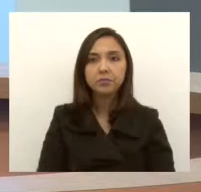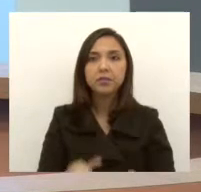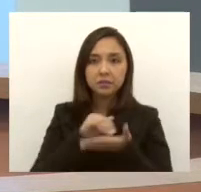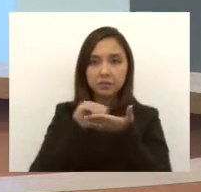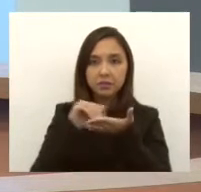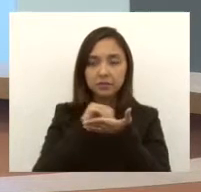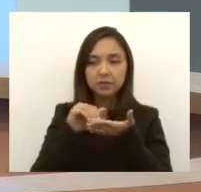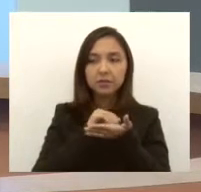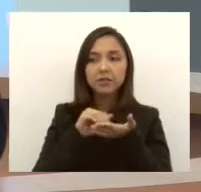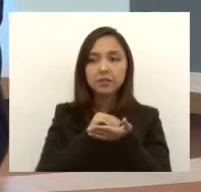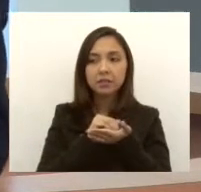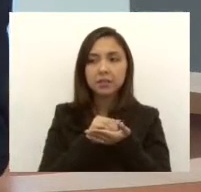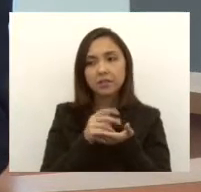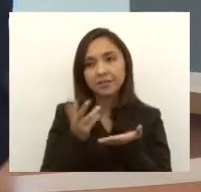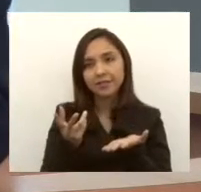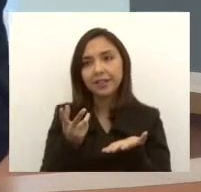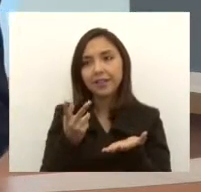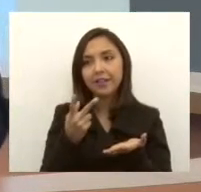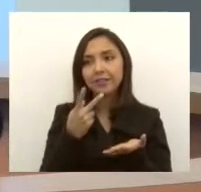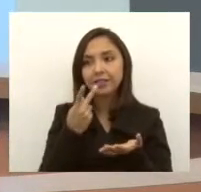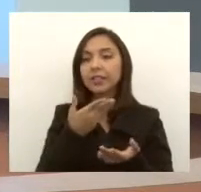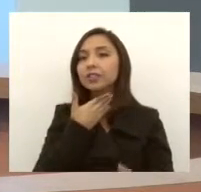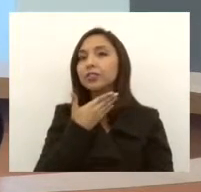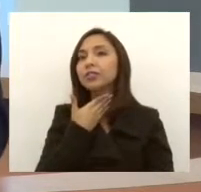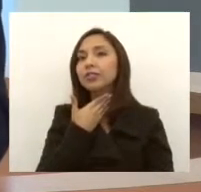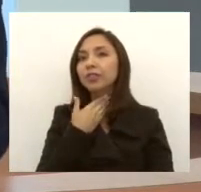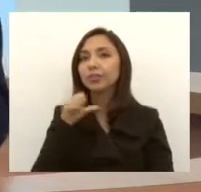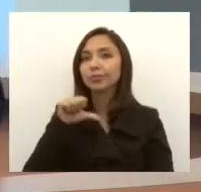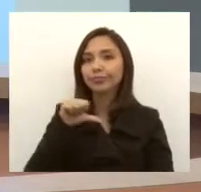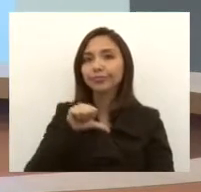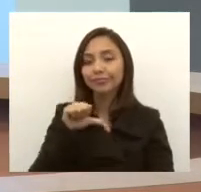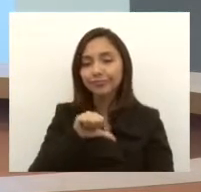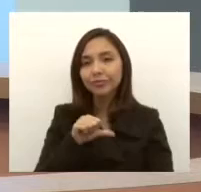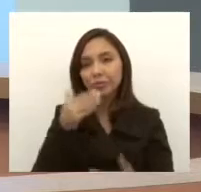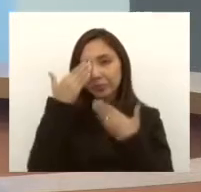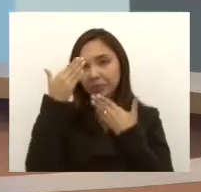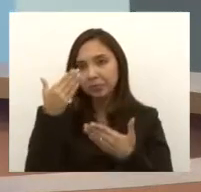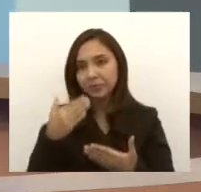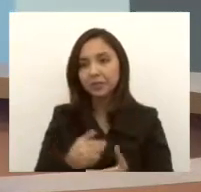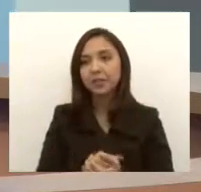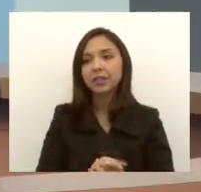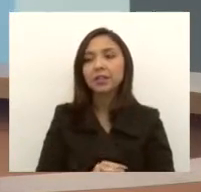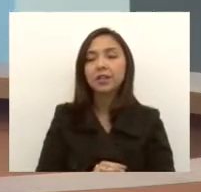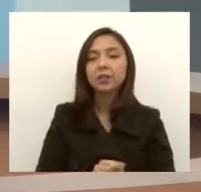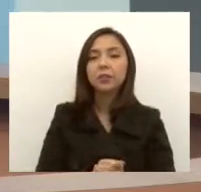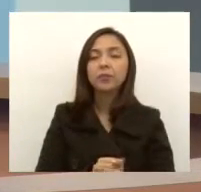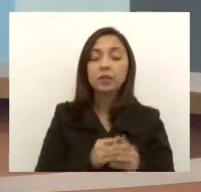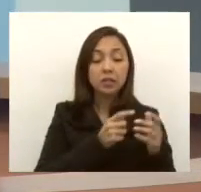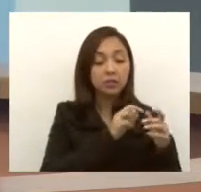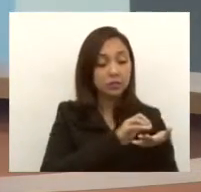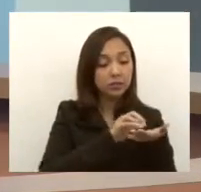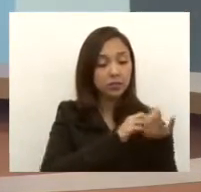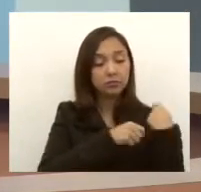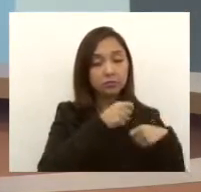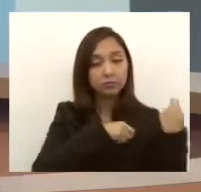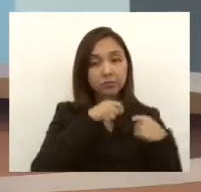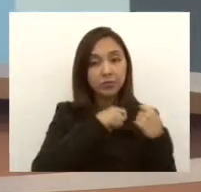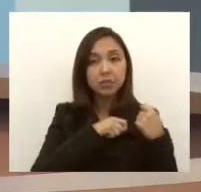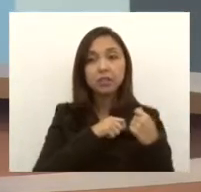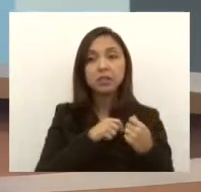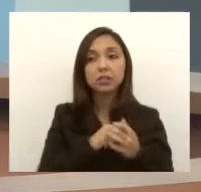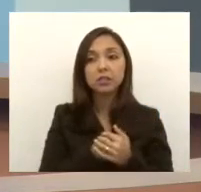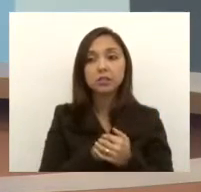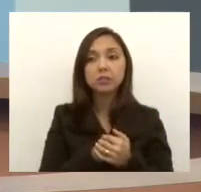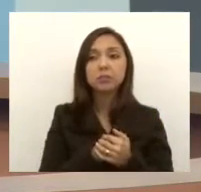Secretário de Finanças, é porque, na verdade, eu estou um pouco rouco. Obrigado, Paulinho. E conversar com o secretário de Finanças para poder...